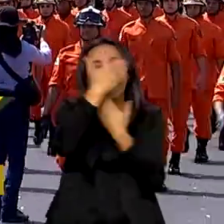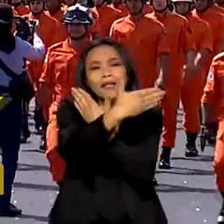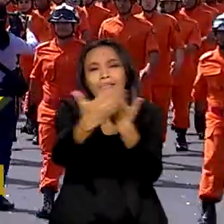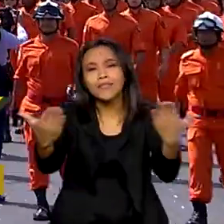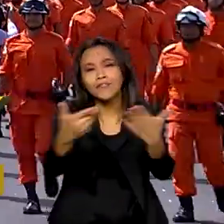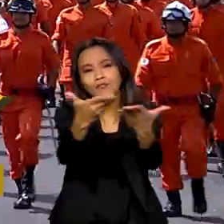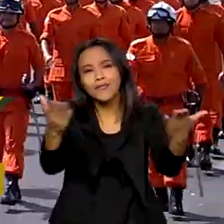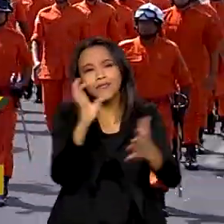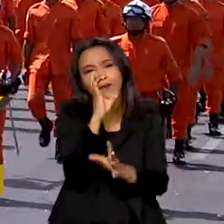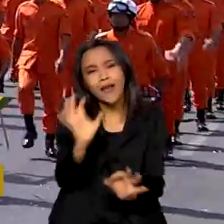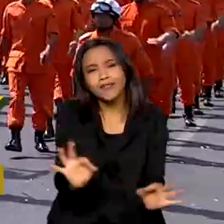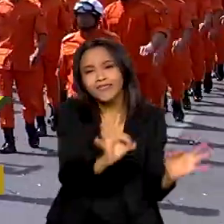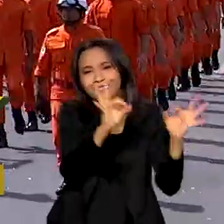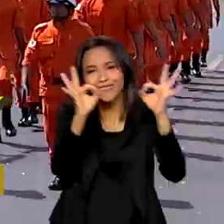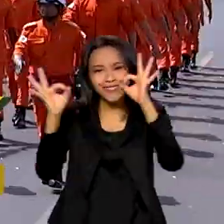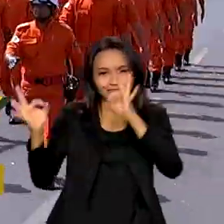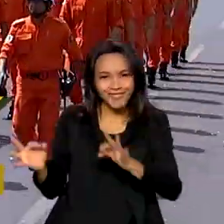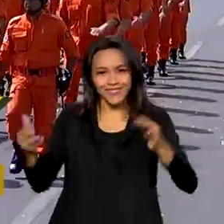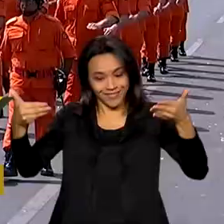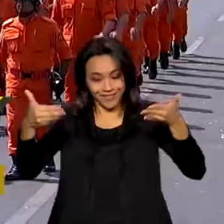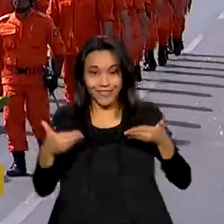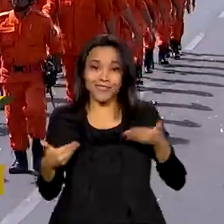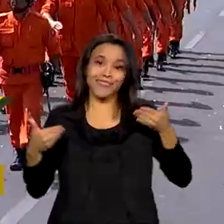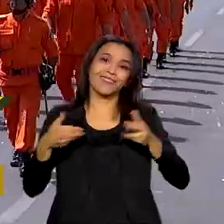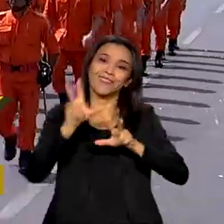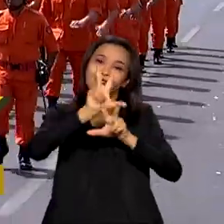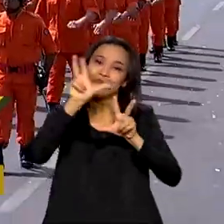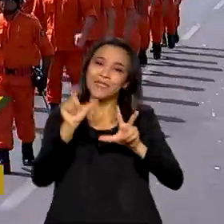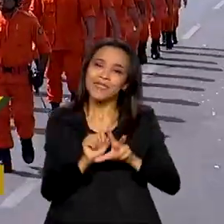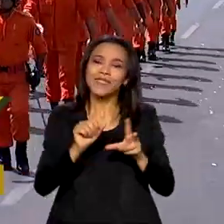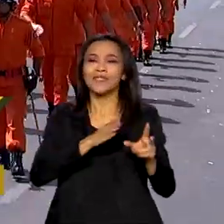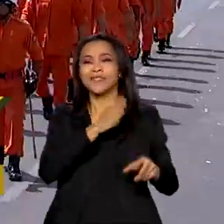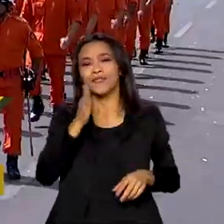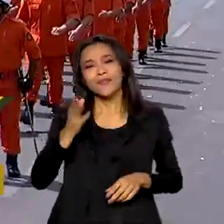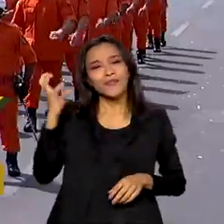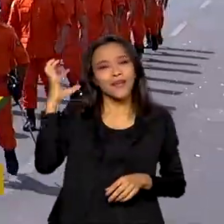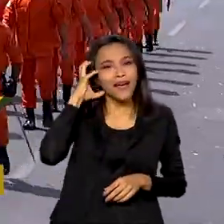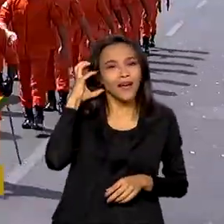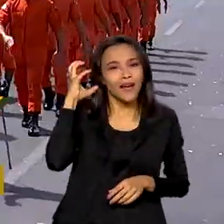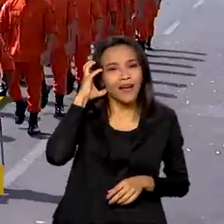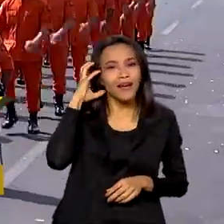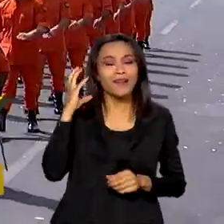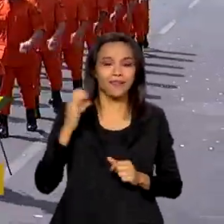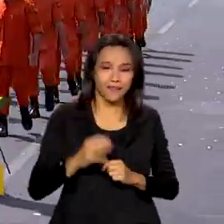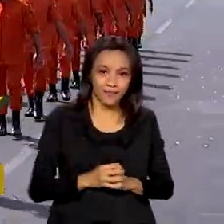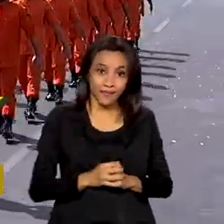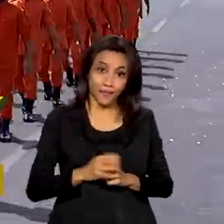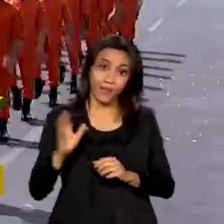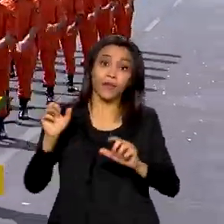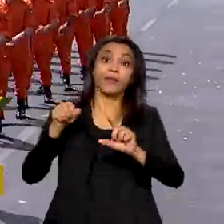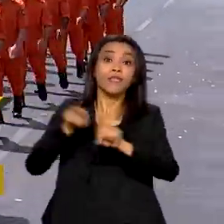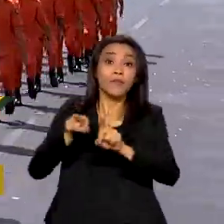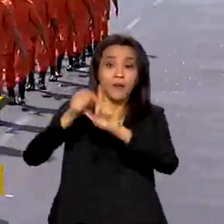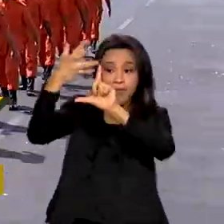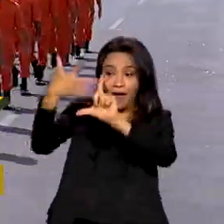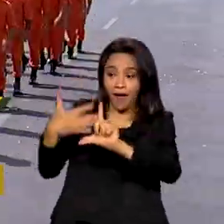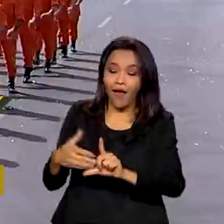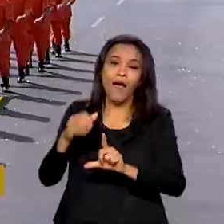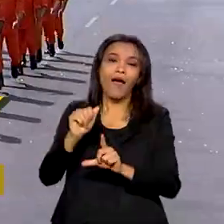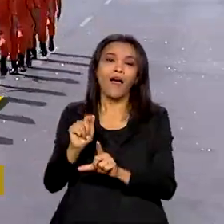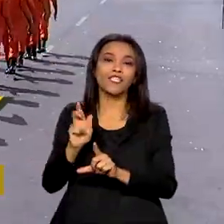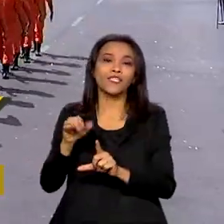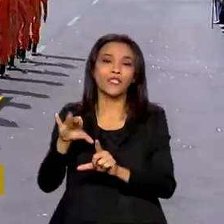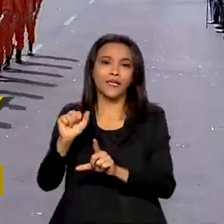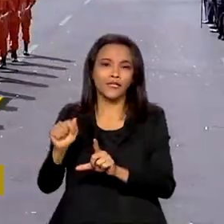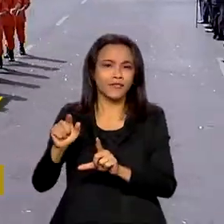que estão nos acompanhando aqui pela TV Brasil, pela Rádio Nacional, pela Agência Brasil, pelas nossas redes sociais. Estamos